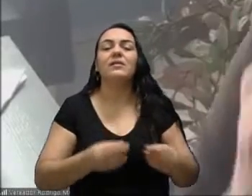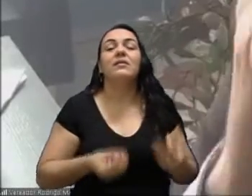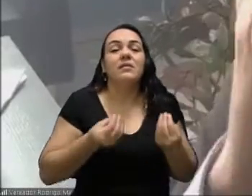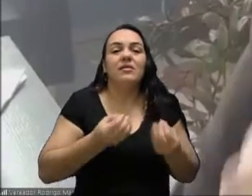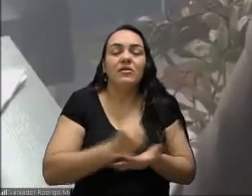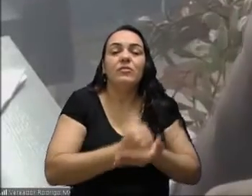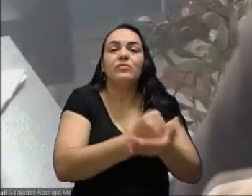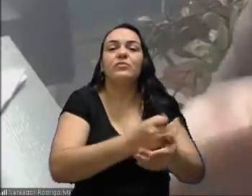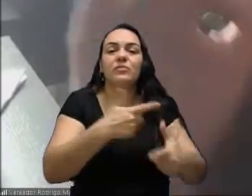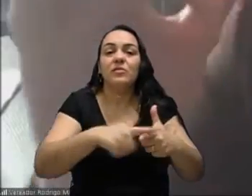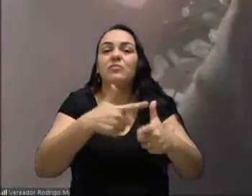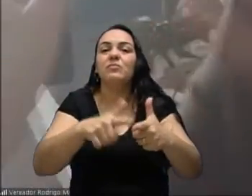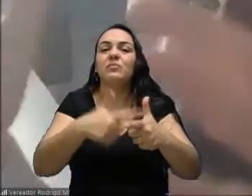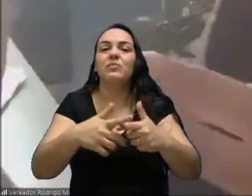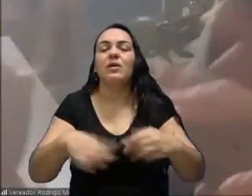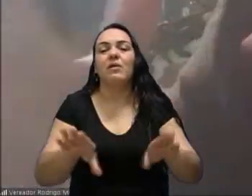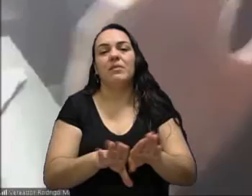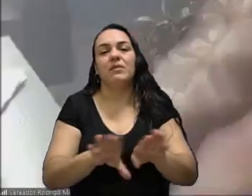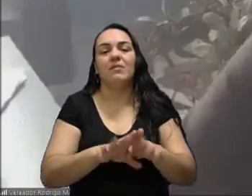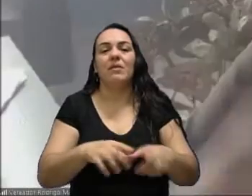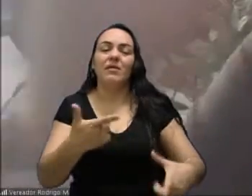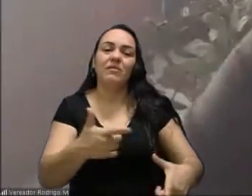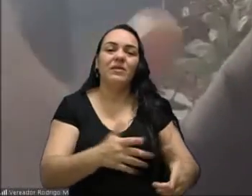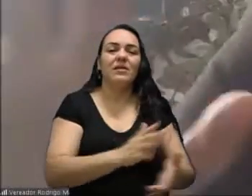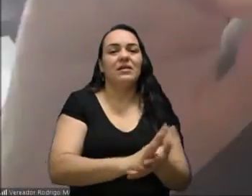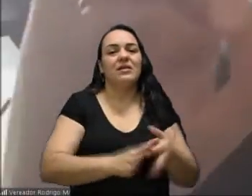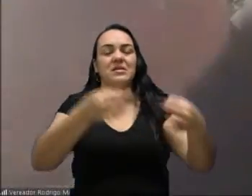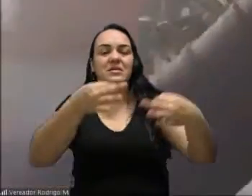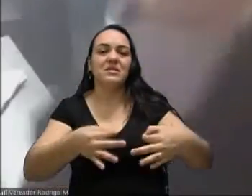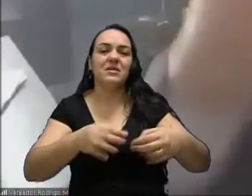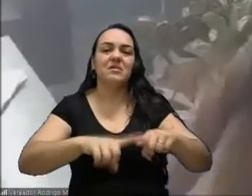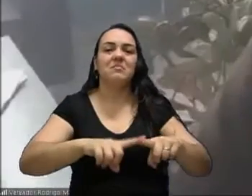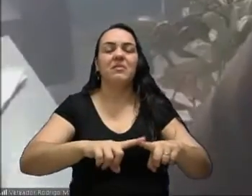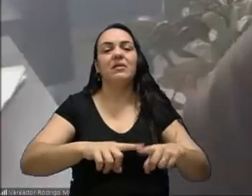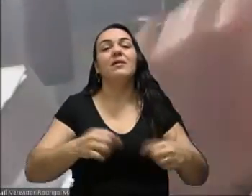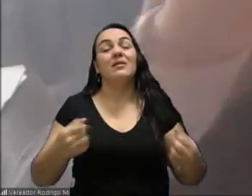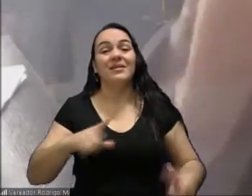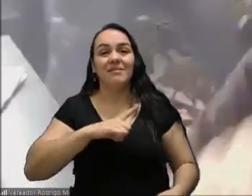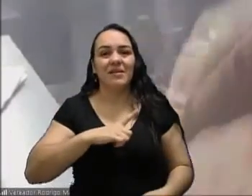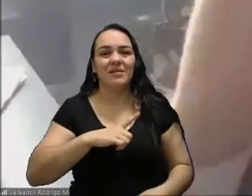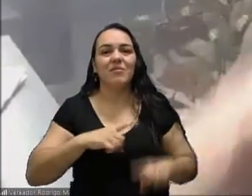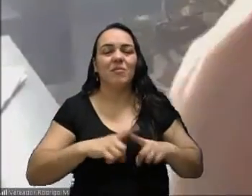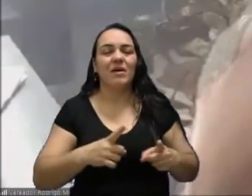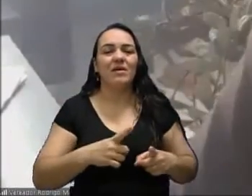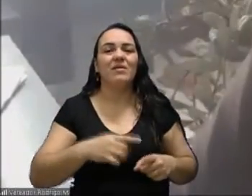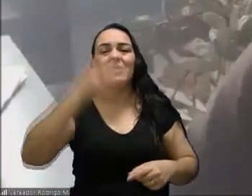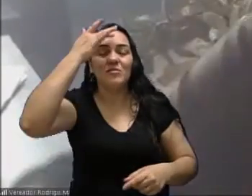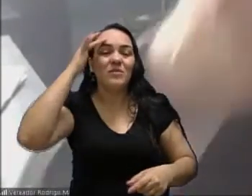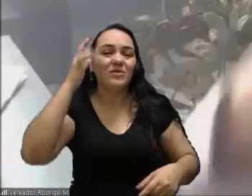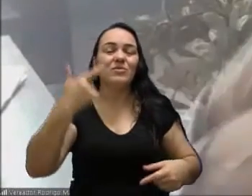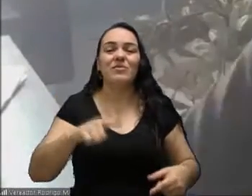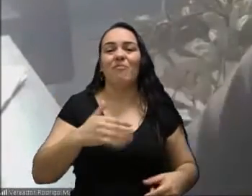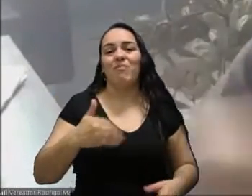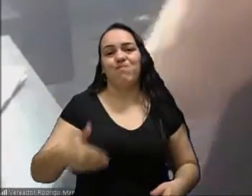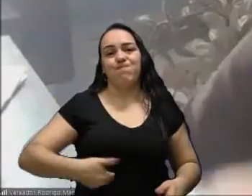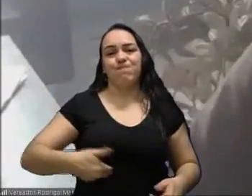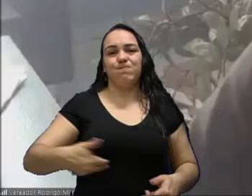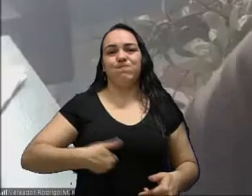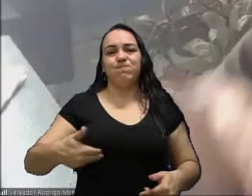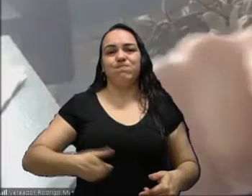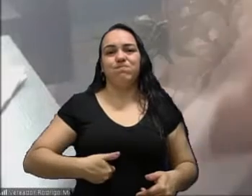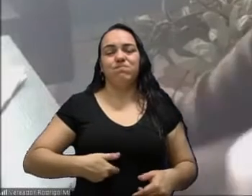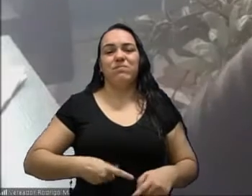para eles. Porque, presidente, ah, mas ali não está regulamentado ainda, tem que fazer a regulamentação? Tem, mas as pessoas estão passando fome. Nós não podemos